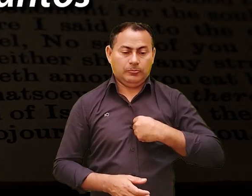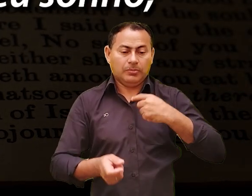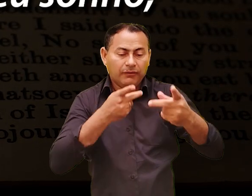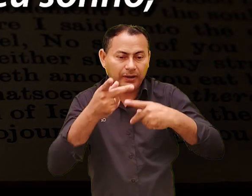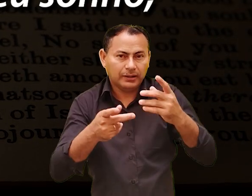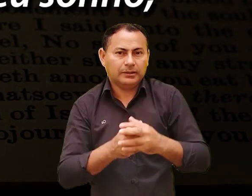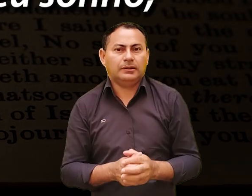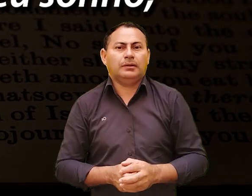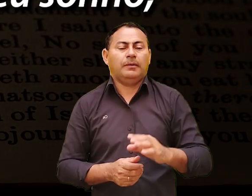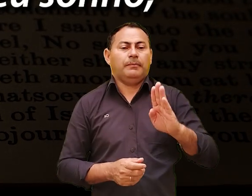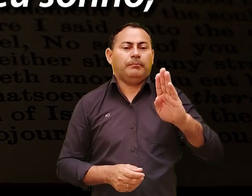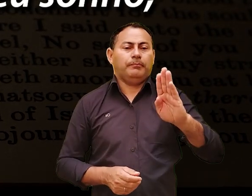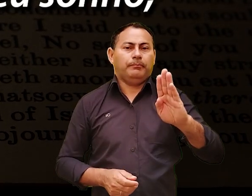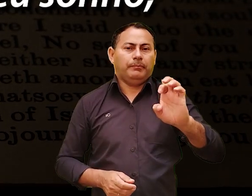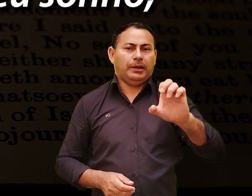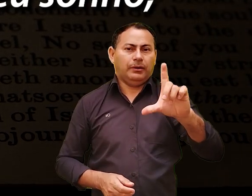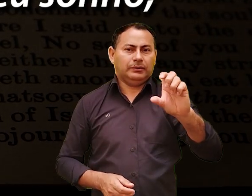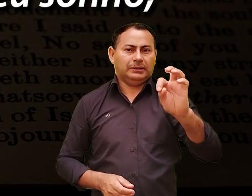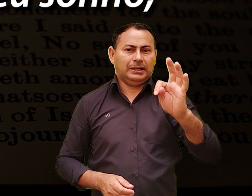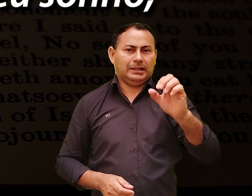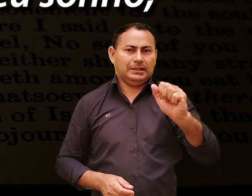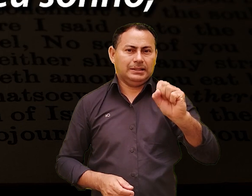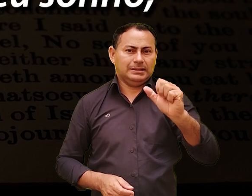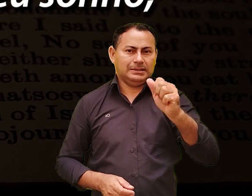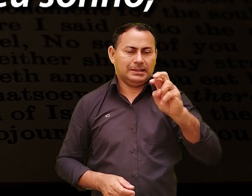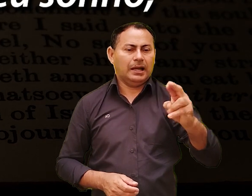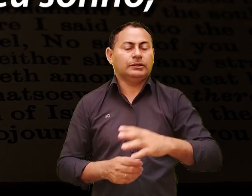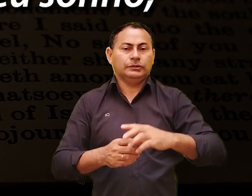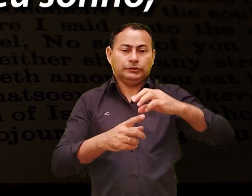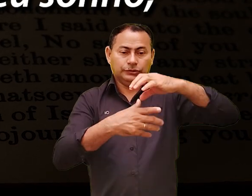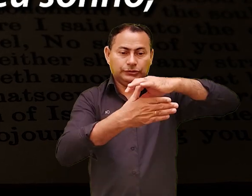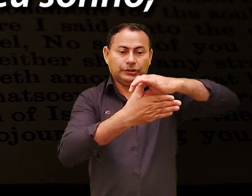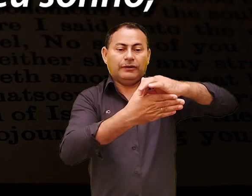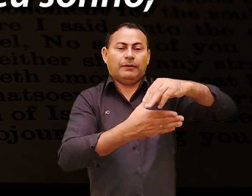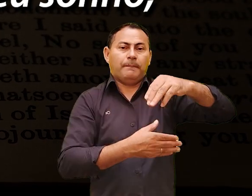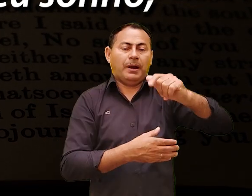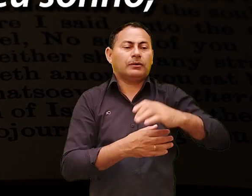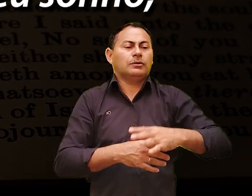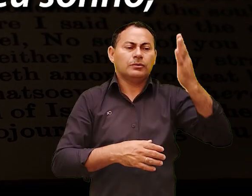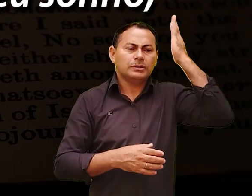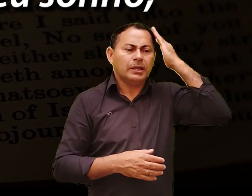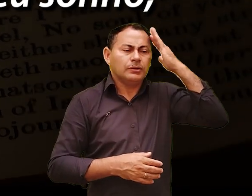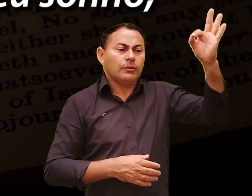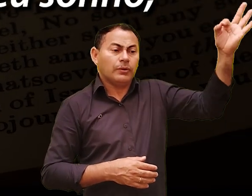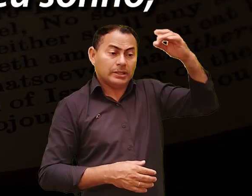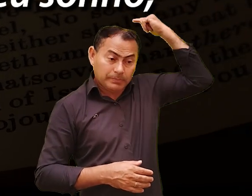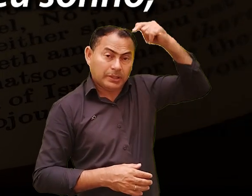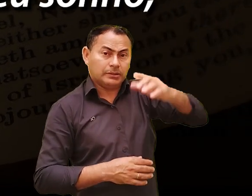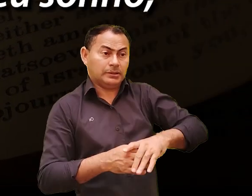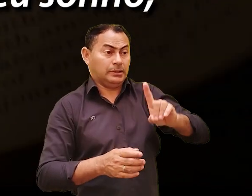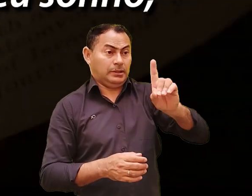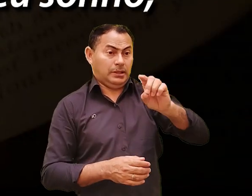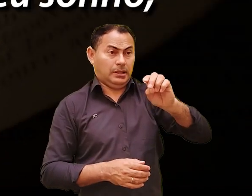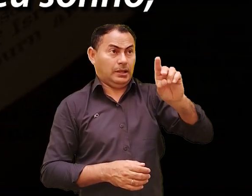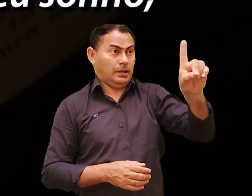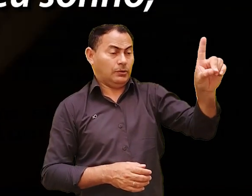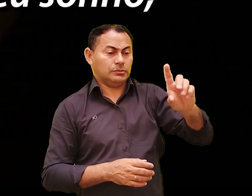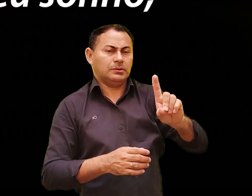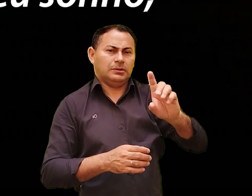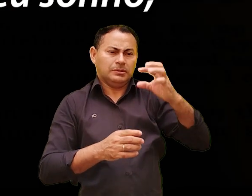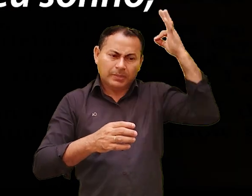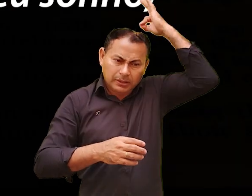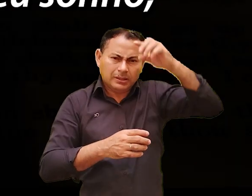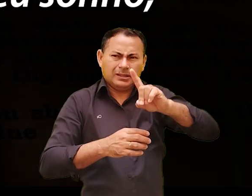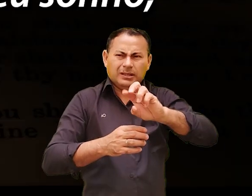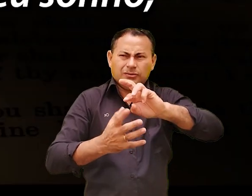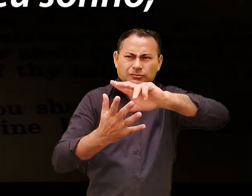disse, Beltesazar, chefe dos magos, sei que o espírito dos santos deuses está em você, e que nenhum mistério é difícil